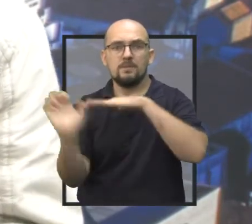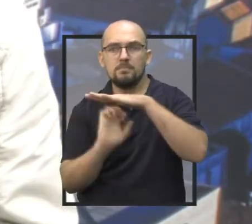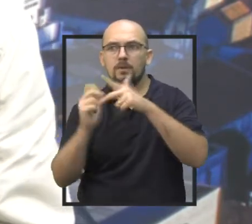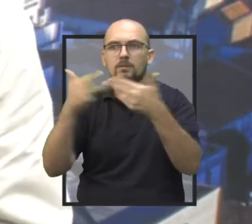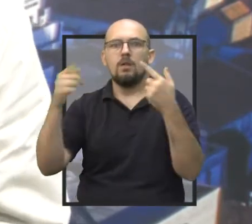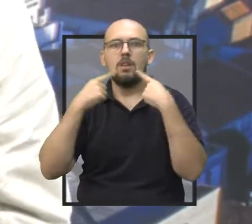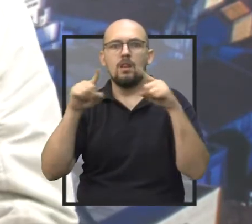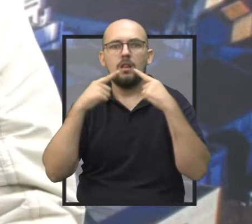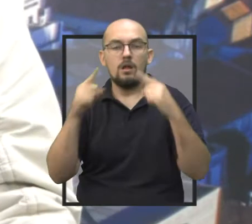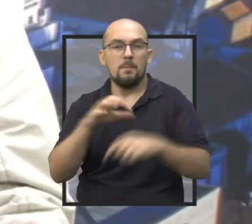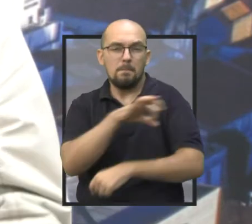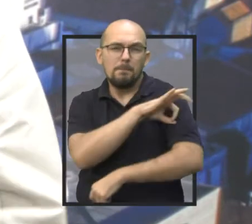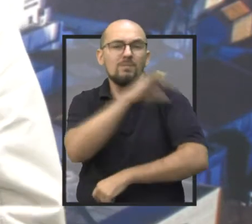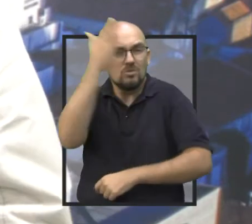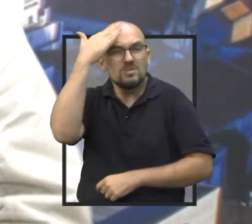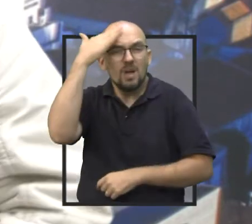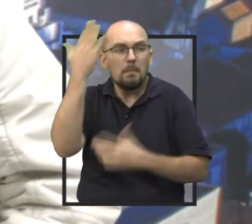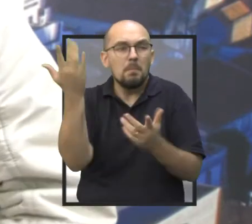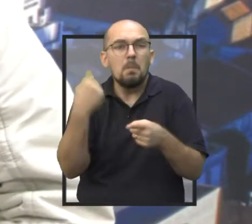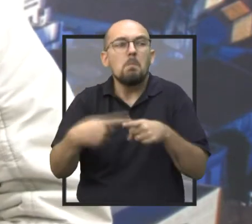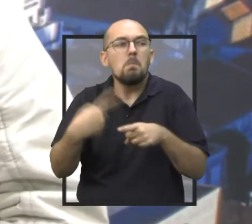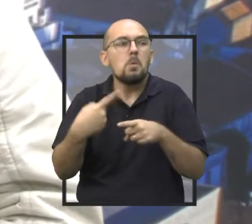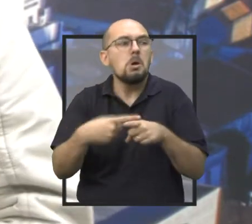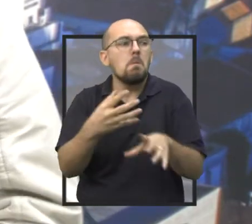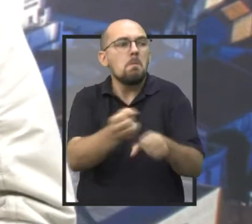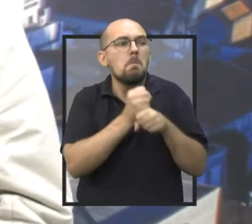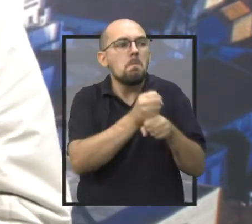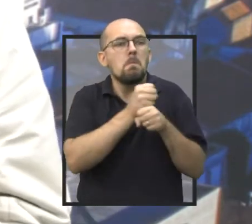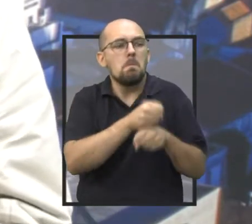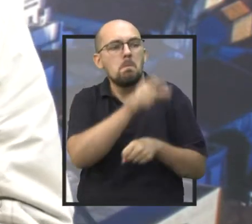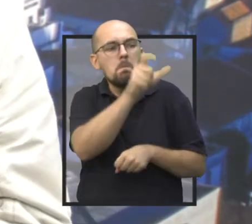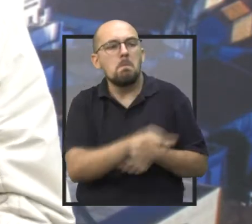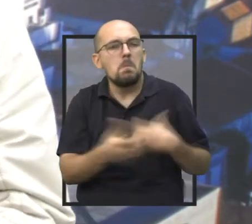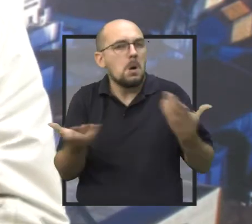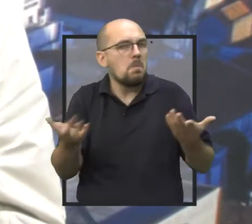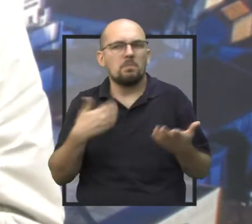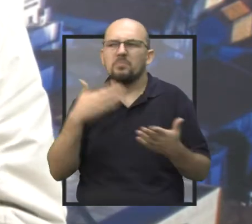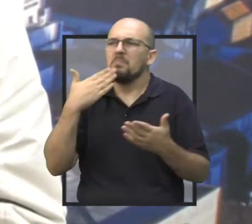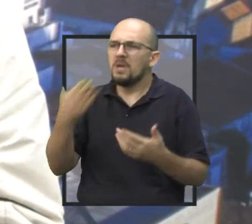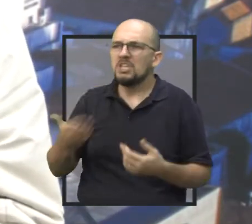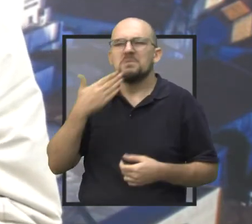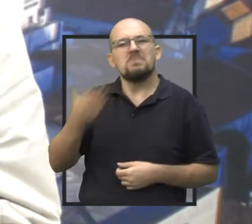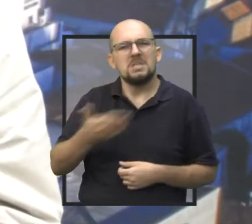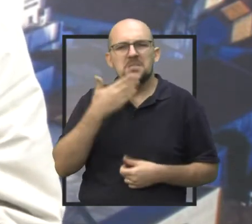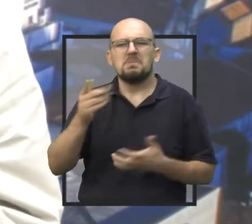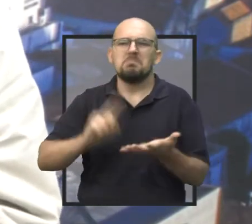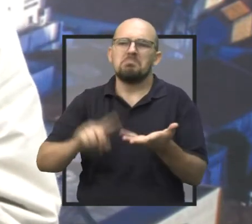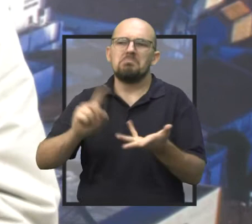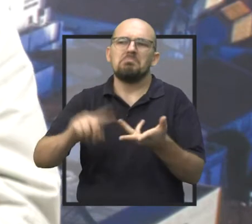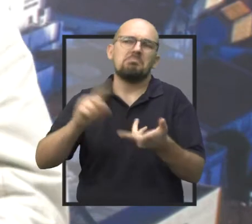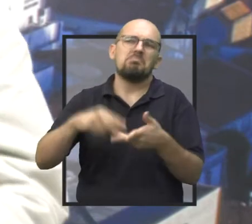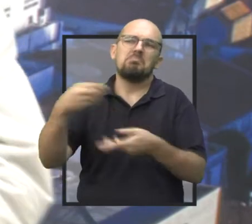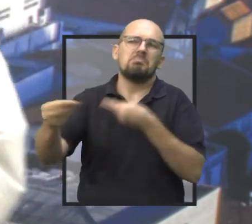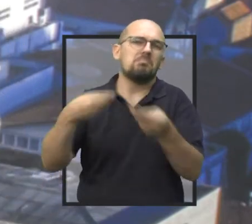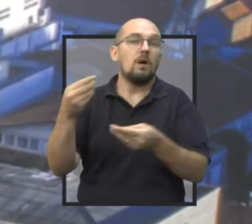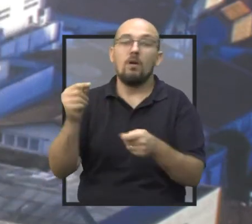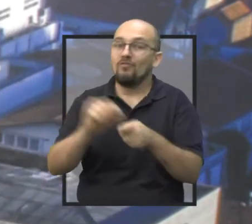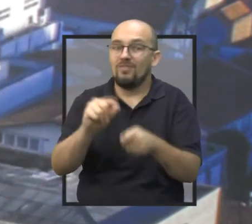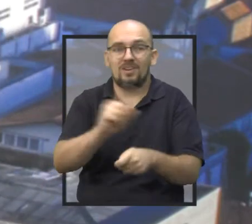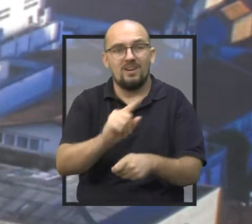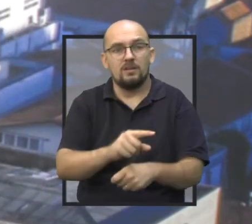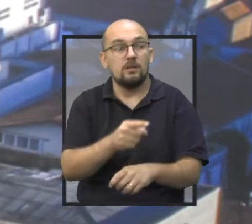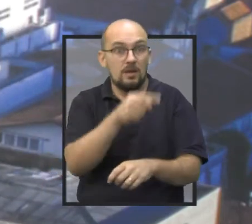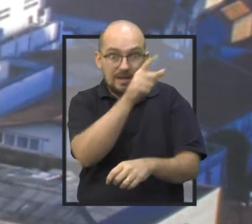esse conhecimento e eu não sei o porquê tanto segura. Porque a gente faz pedidos, não é atendido, e ele criticava